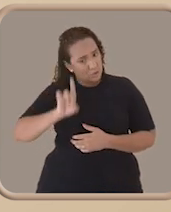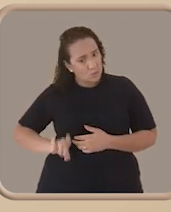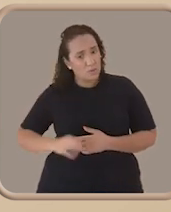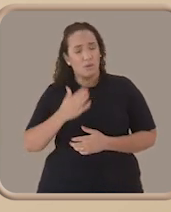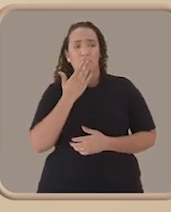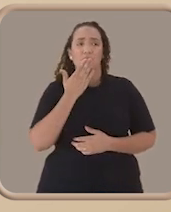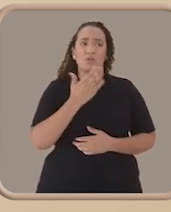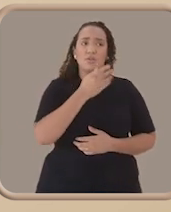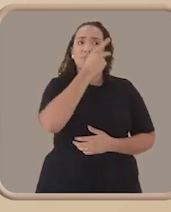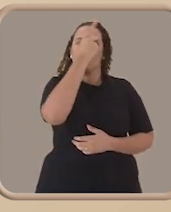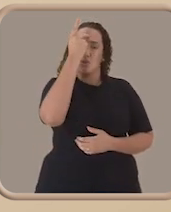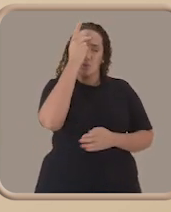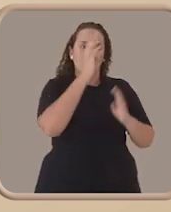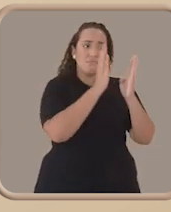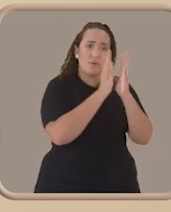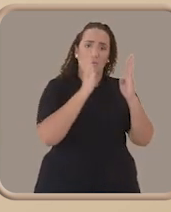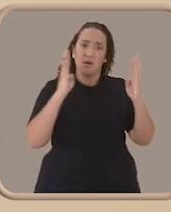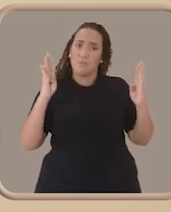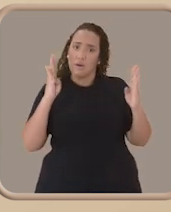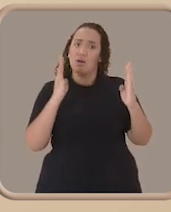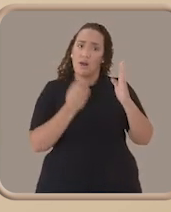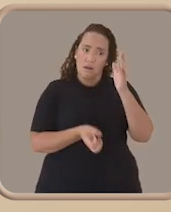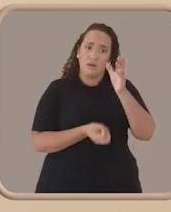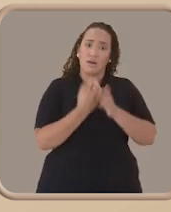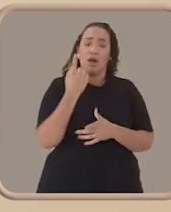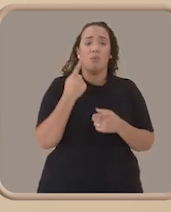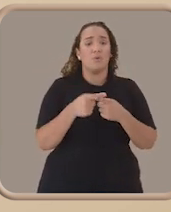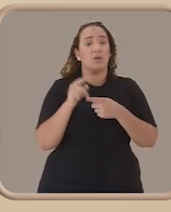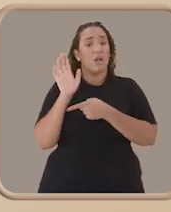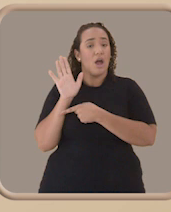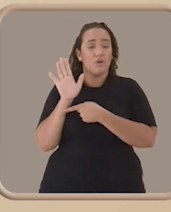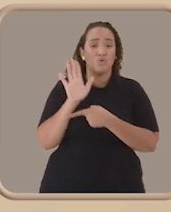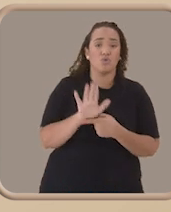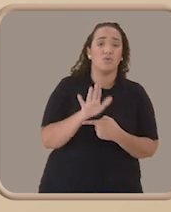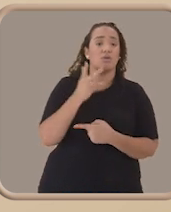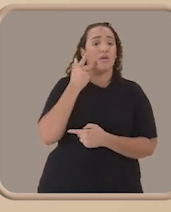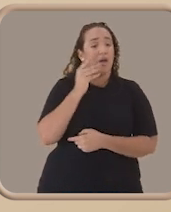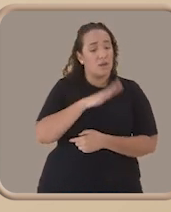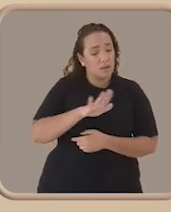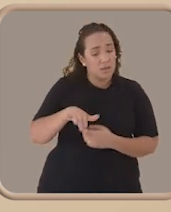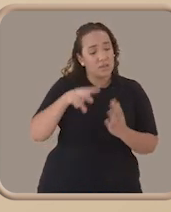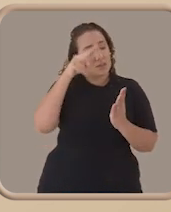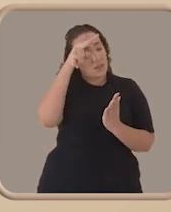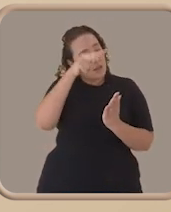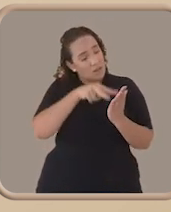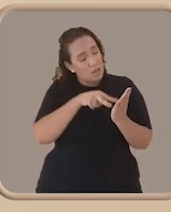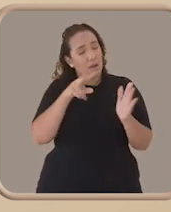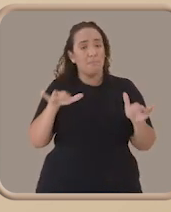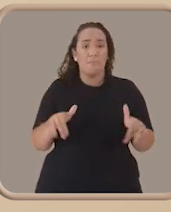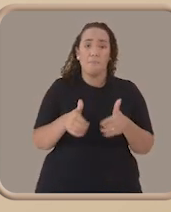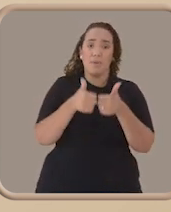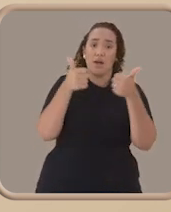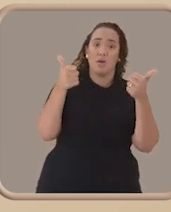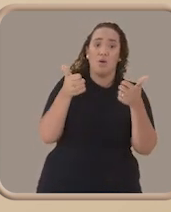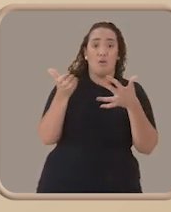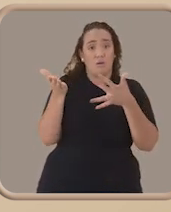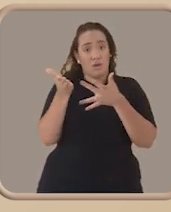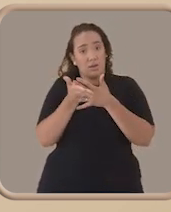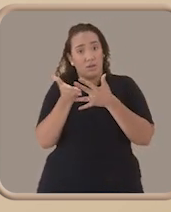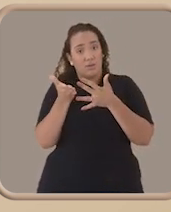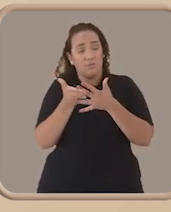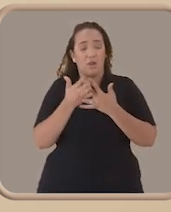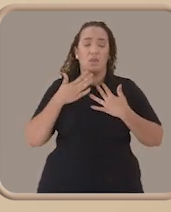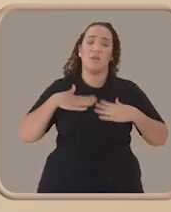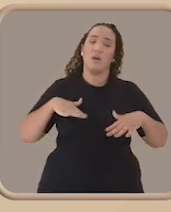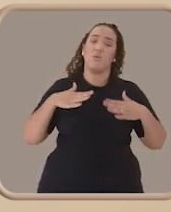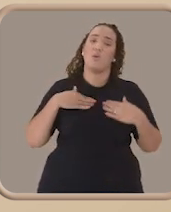fazer uma biblioteca, pois isto ajudaria as crianças a melhorarem a leitura. e deixaria o momento do recreio mais tranquilo